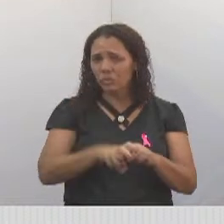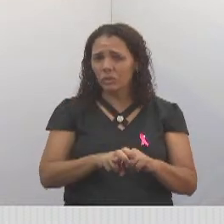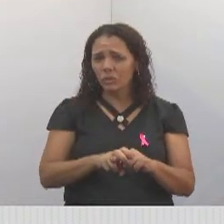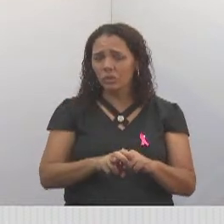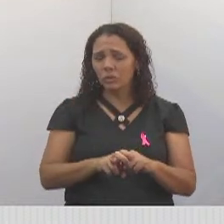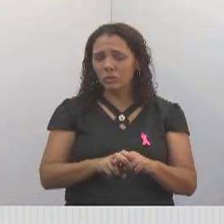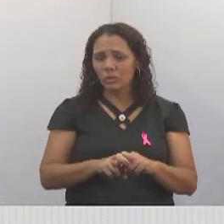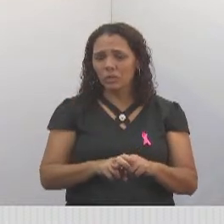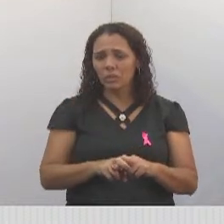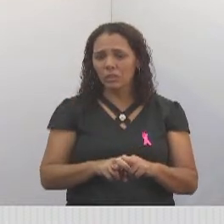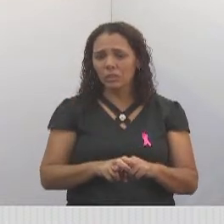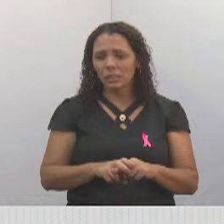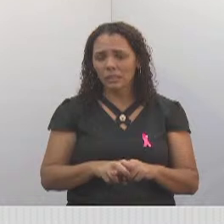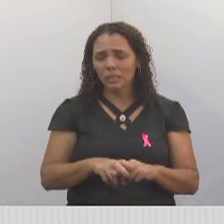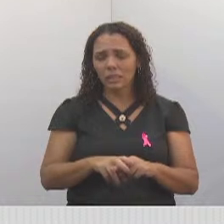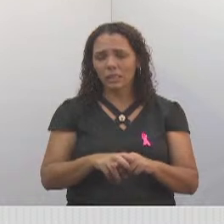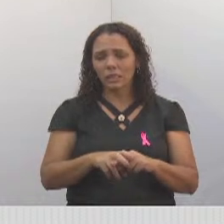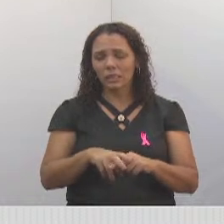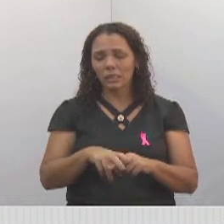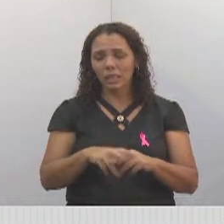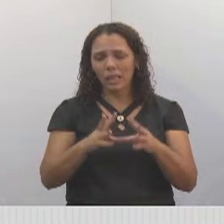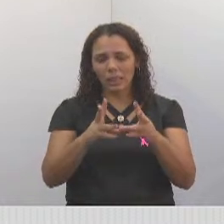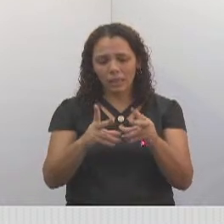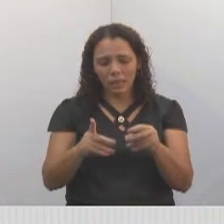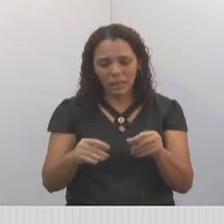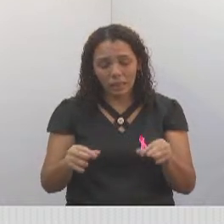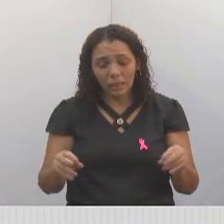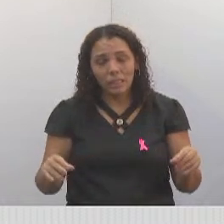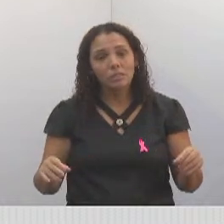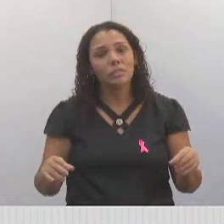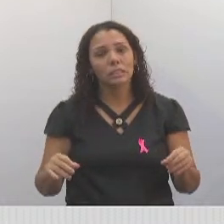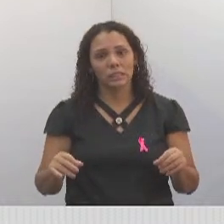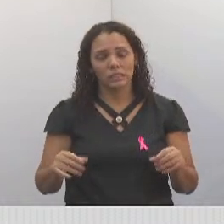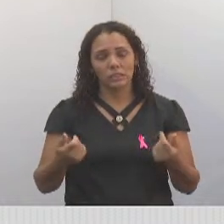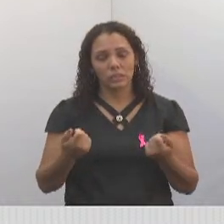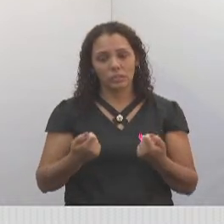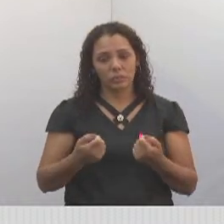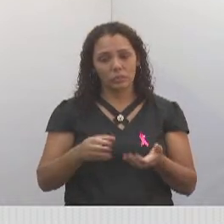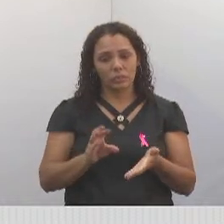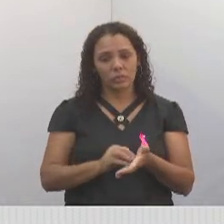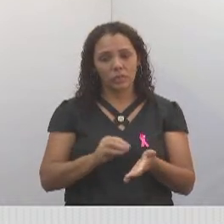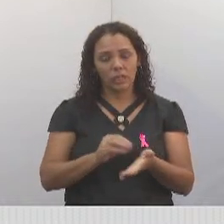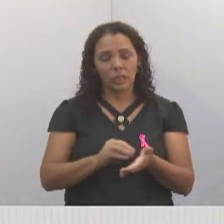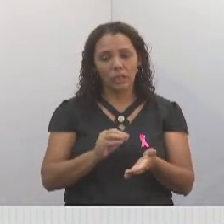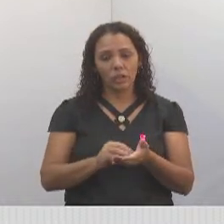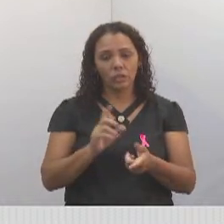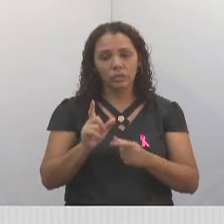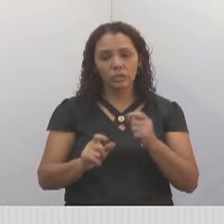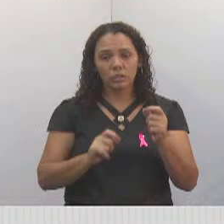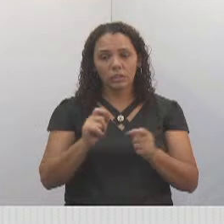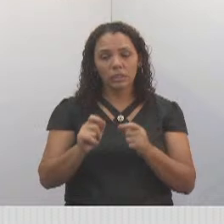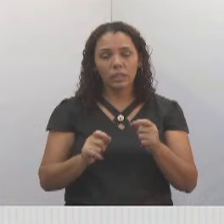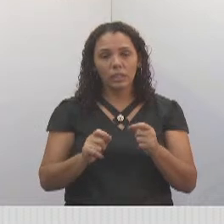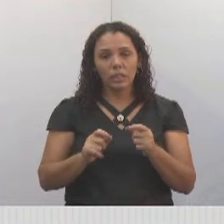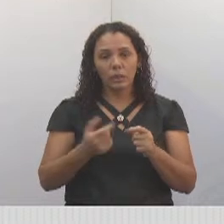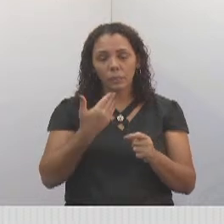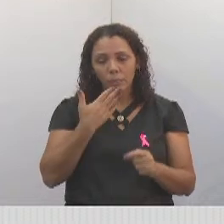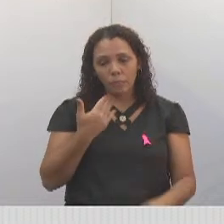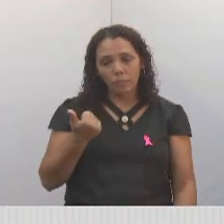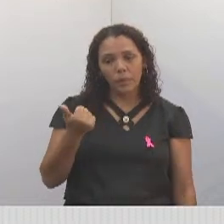que marca toda a perna, está esfarelando, Então falta aquilo que a gente chama de